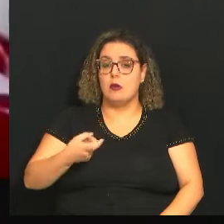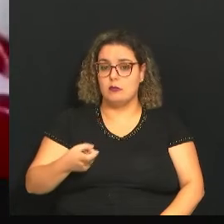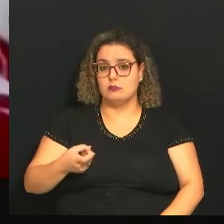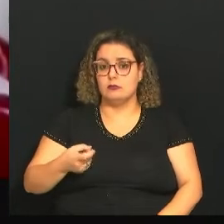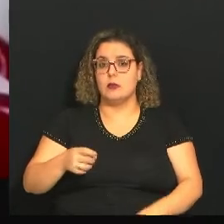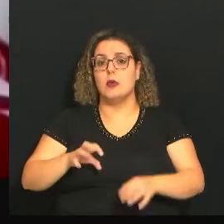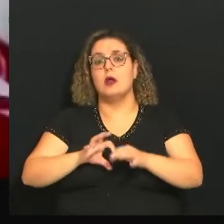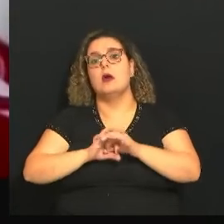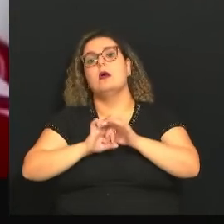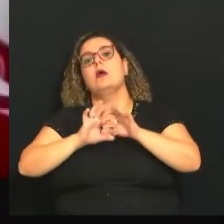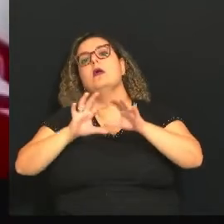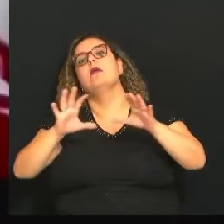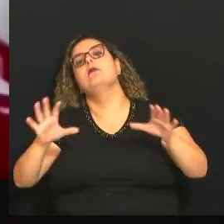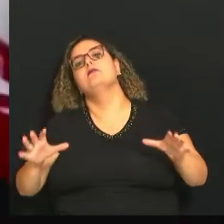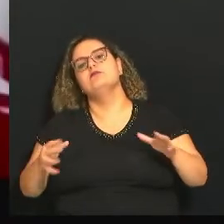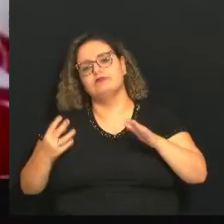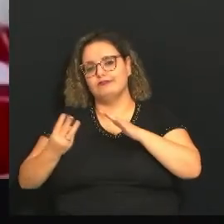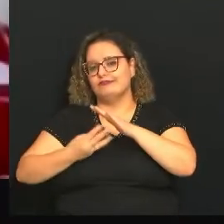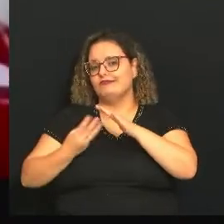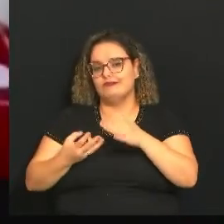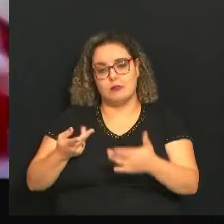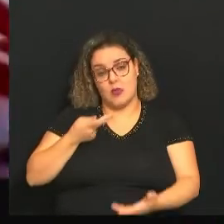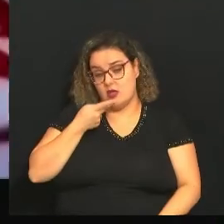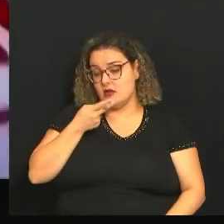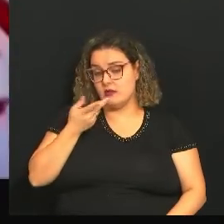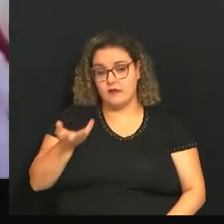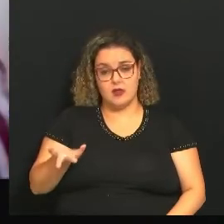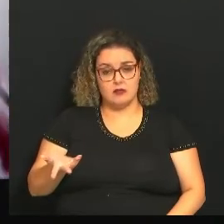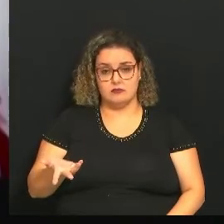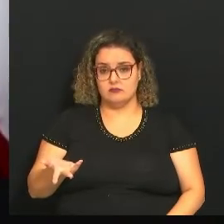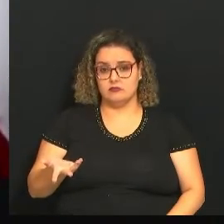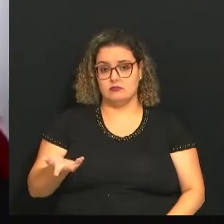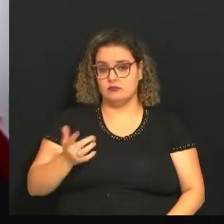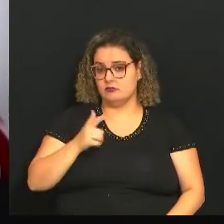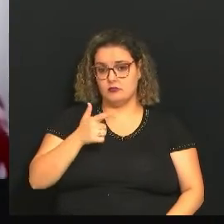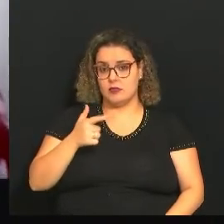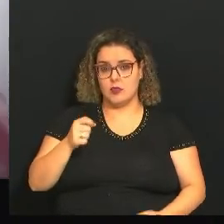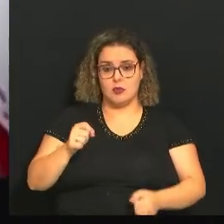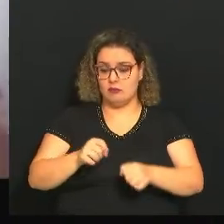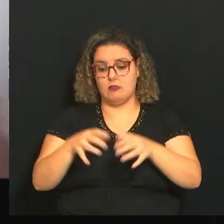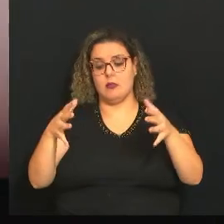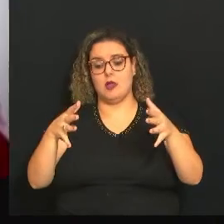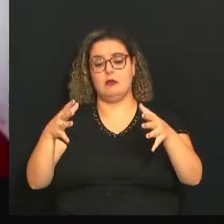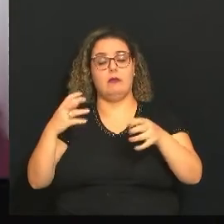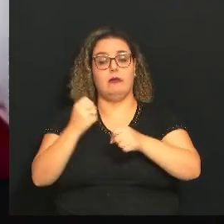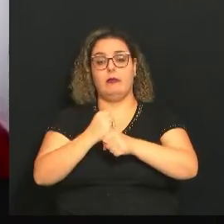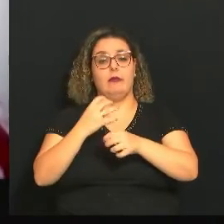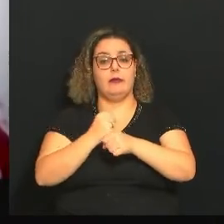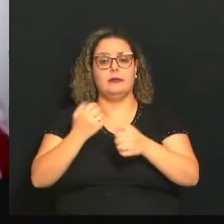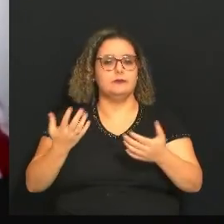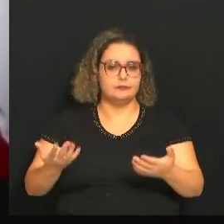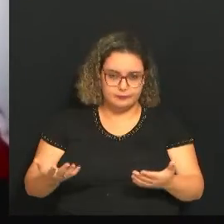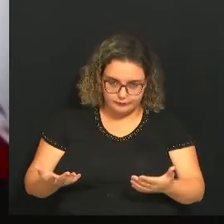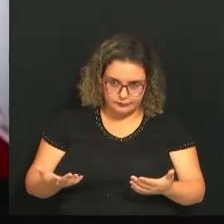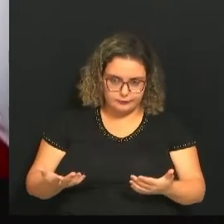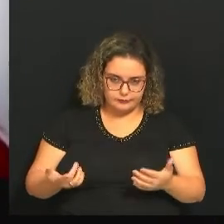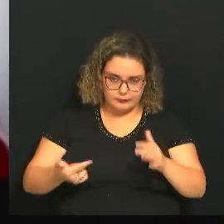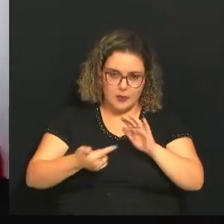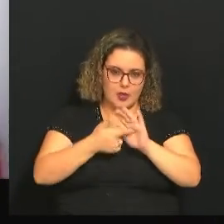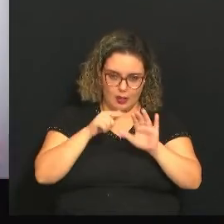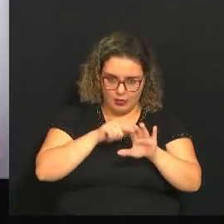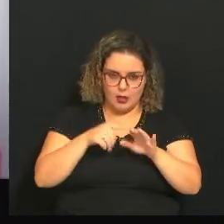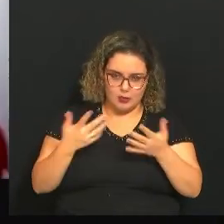ampliar a terceirização. Né? Não tem mágica nessa conta, né? Não é uma leitura